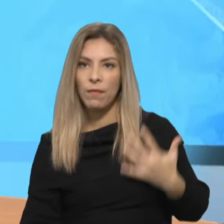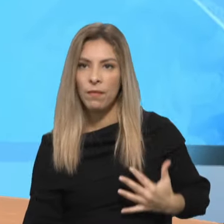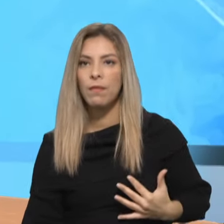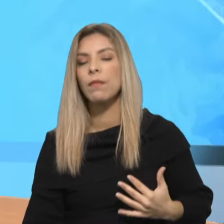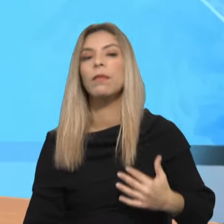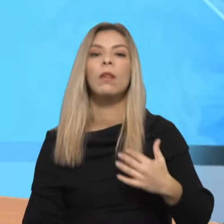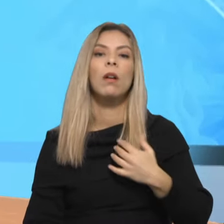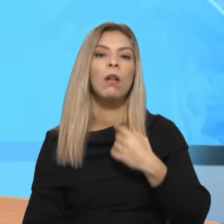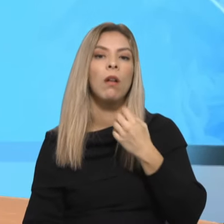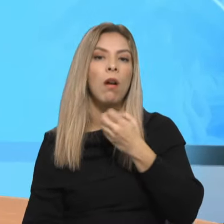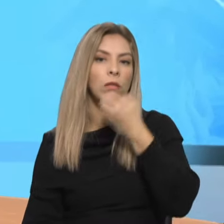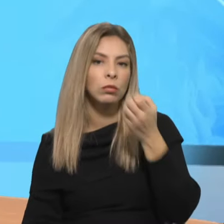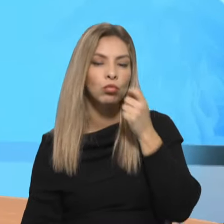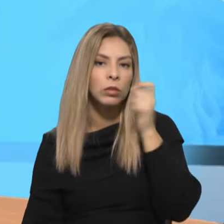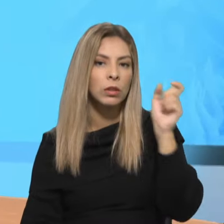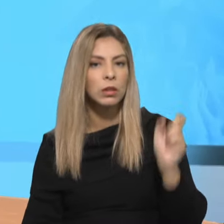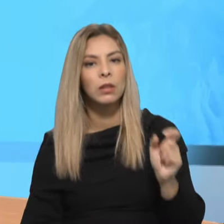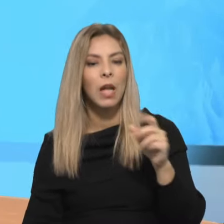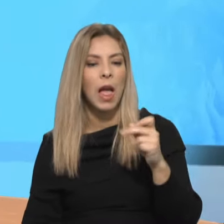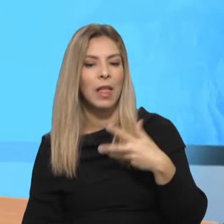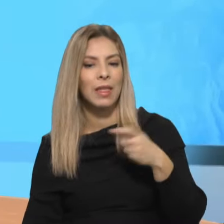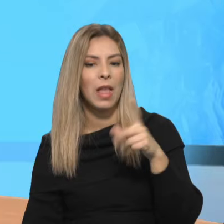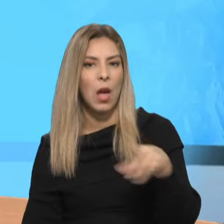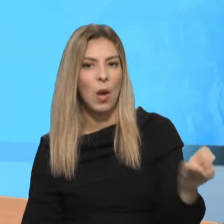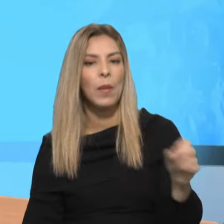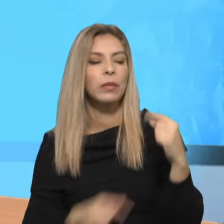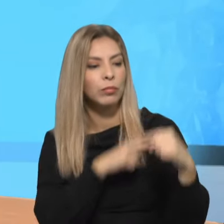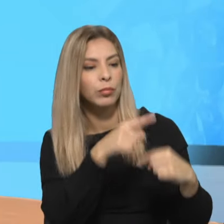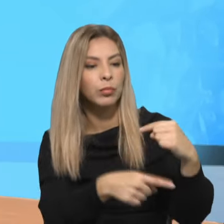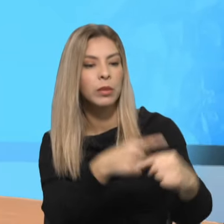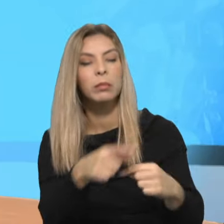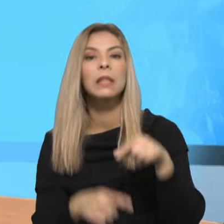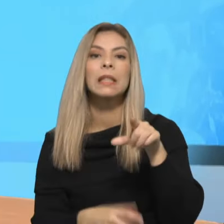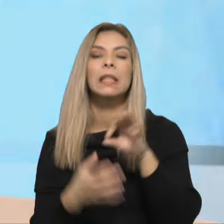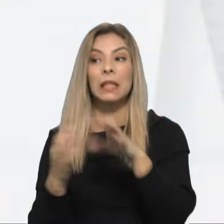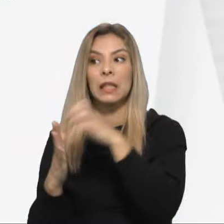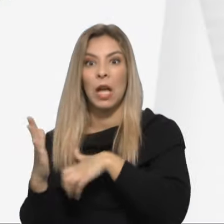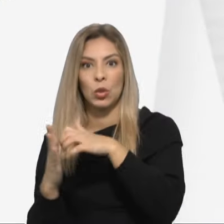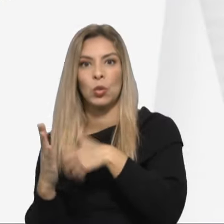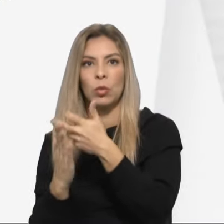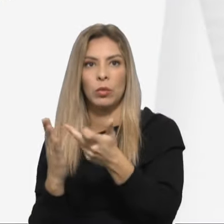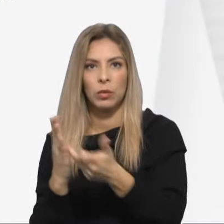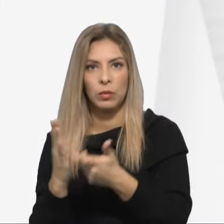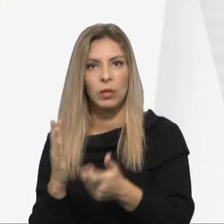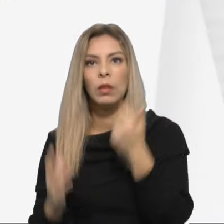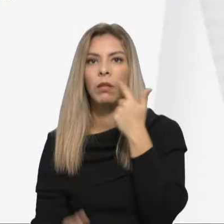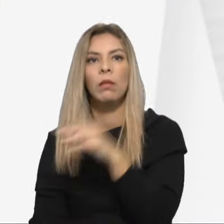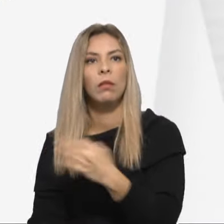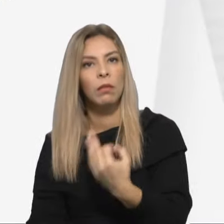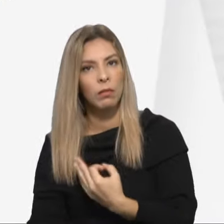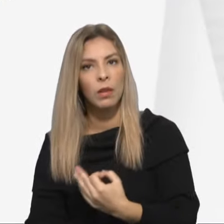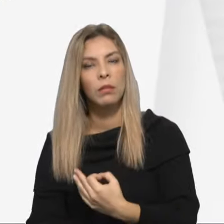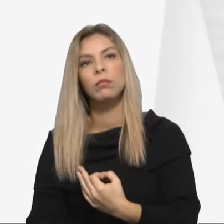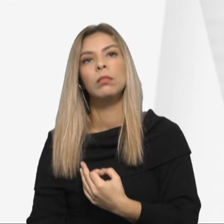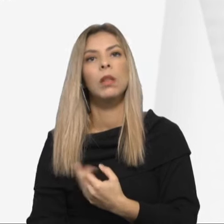tua descendência e da descendência dela. É muito interessante. O texto que está aqui colocado na primeira leitura do Gênesis foi um dos textos que Pio